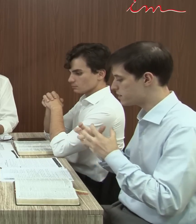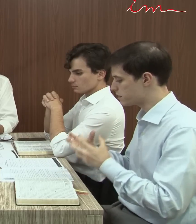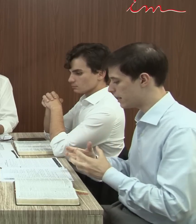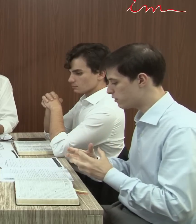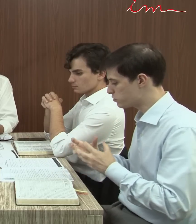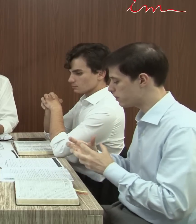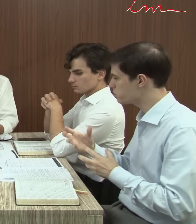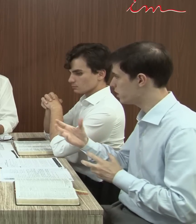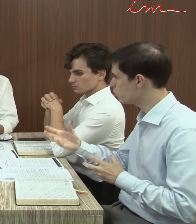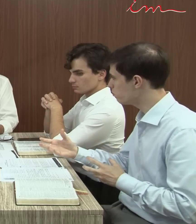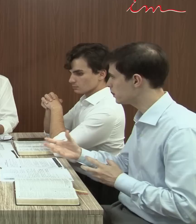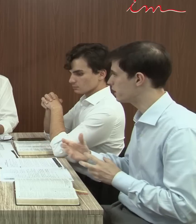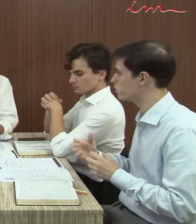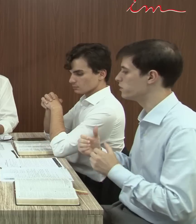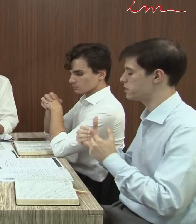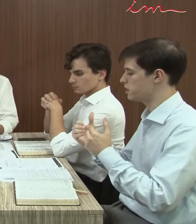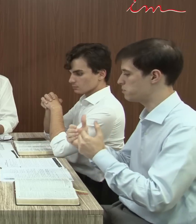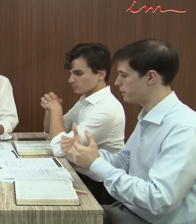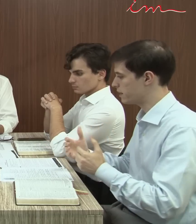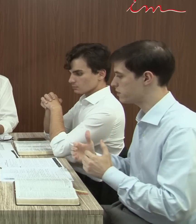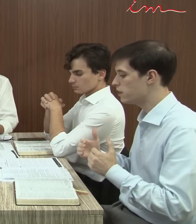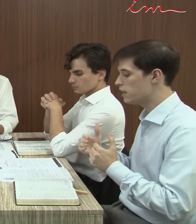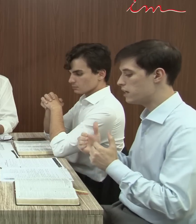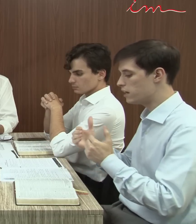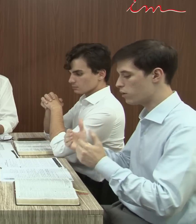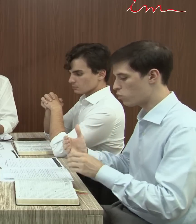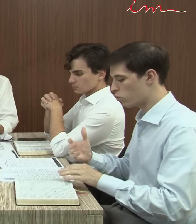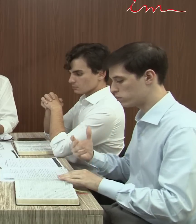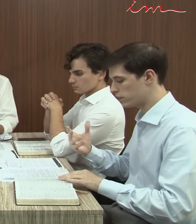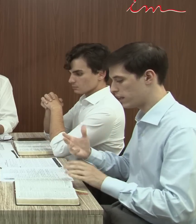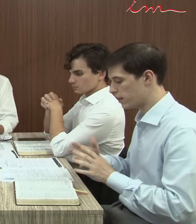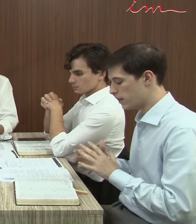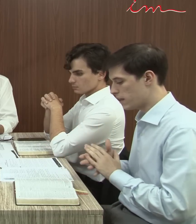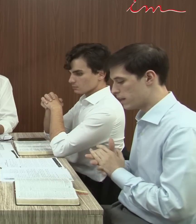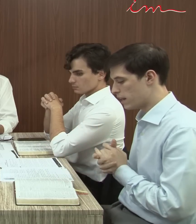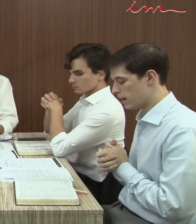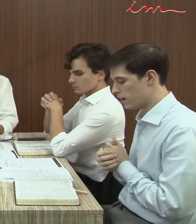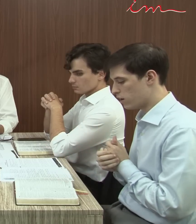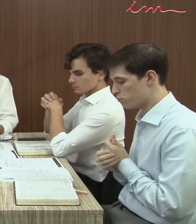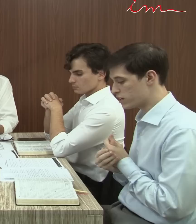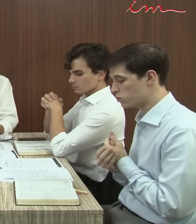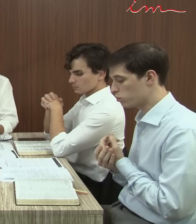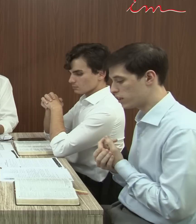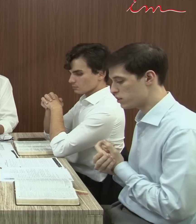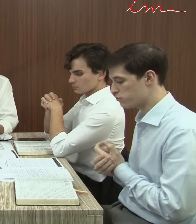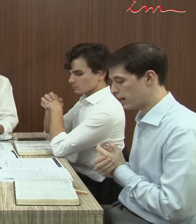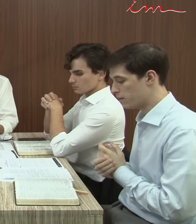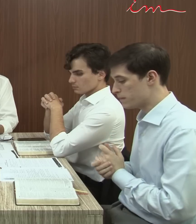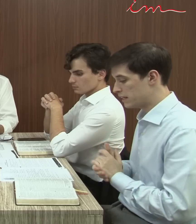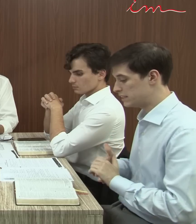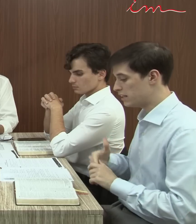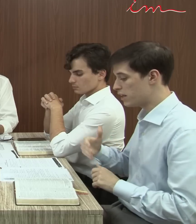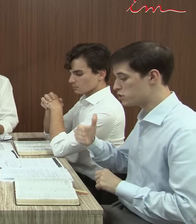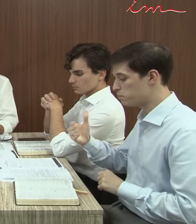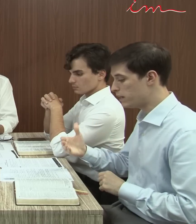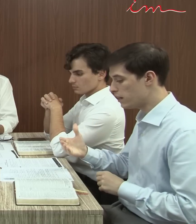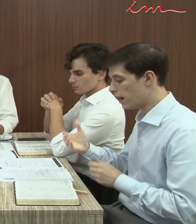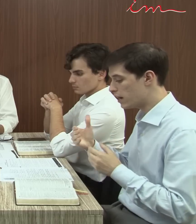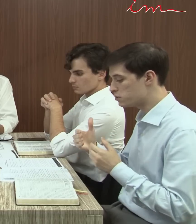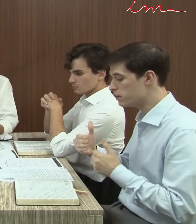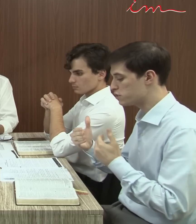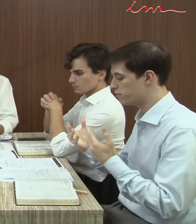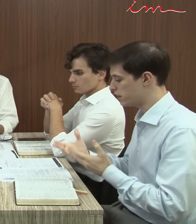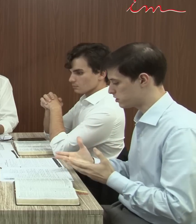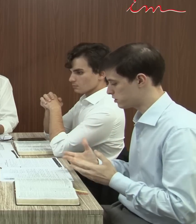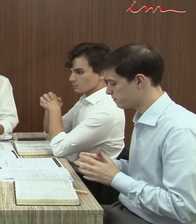é necessário sermos ali como Zaqueu, descer depressa e ir ao encontro. Até no versículo 3 fala, já